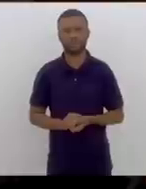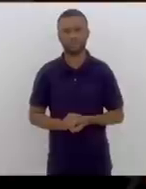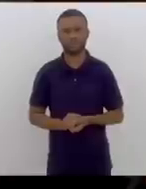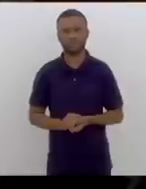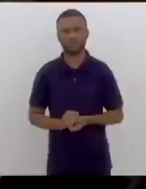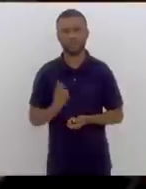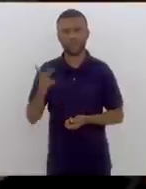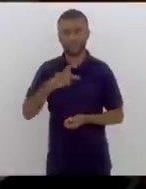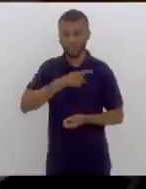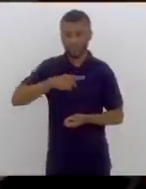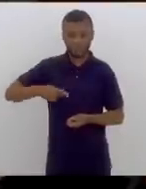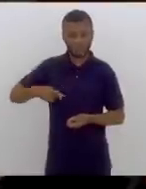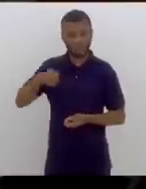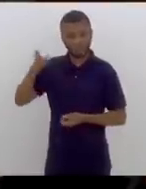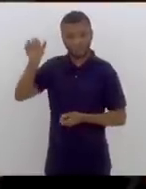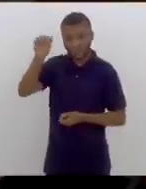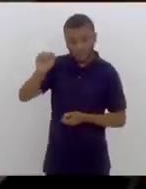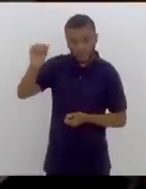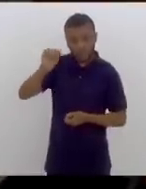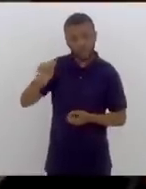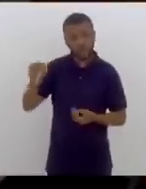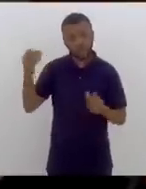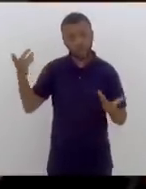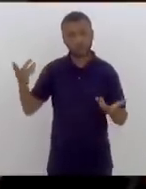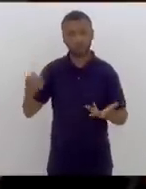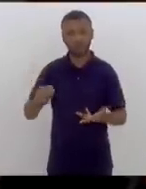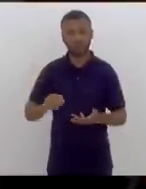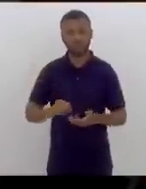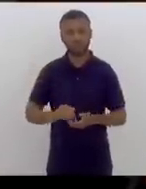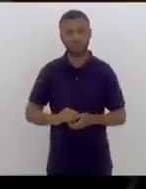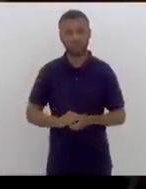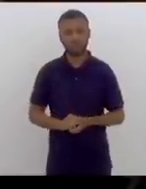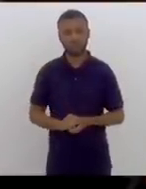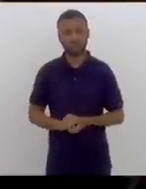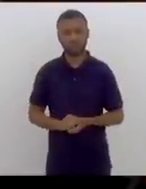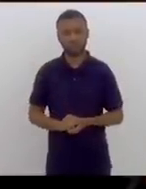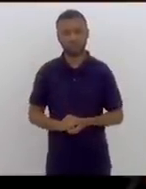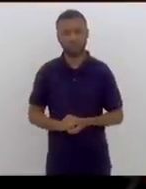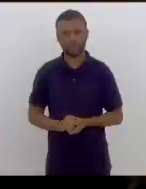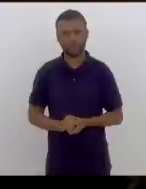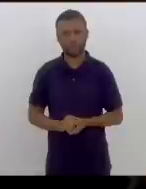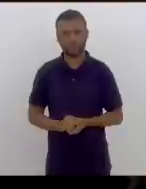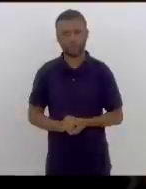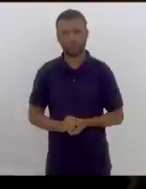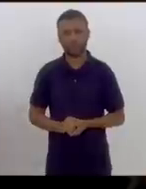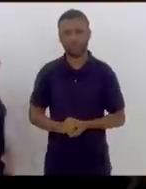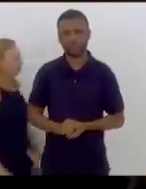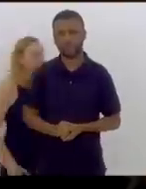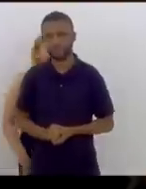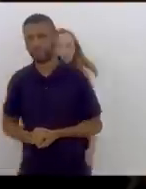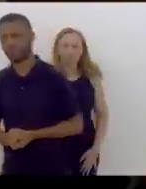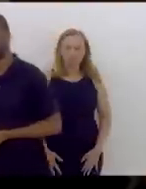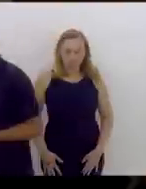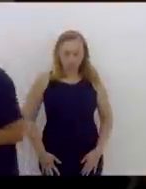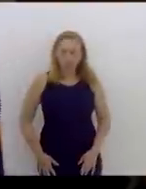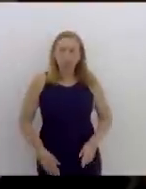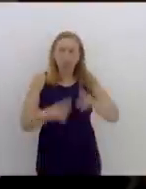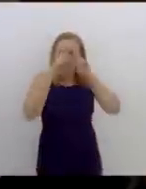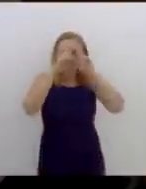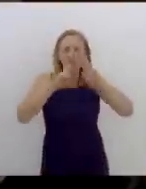eu fui presidente eu não eu nunca fui me respeito até hoje